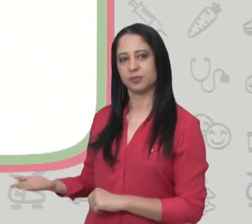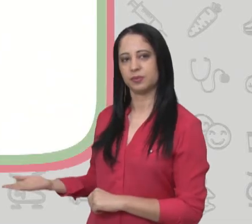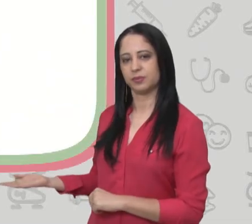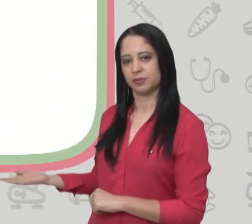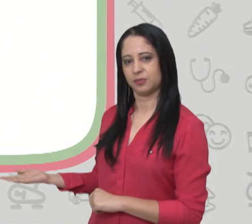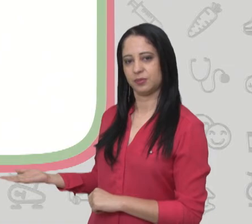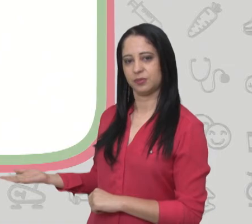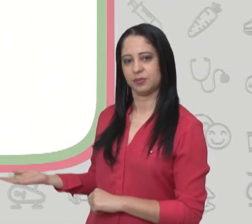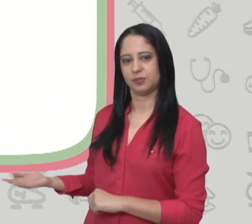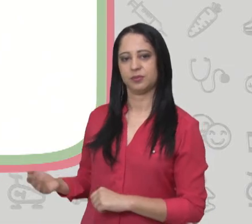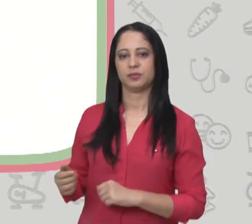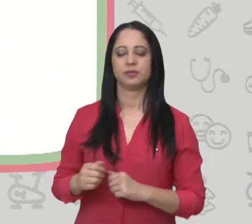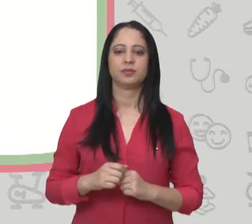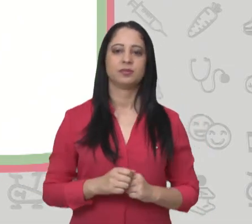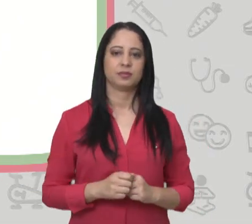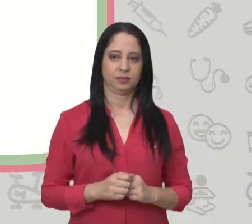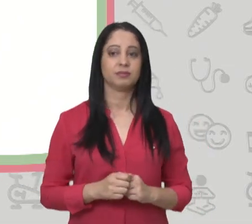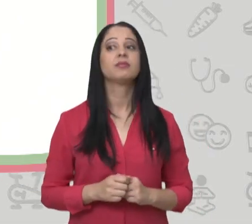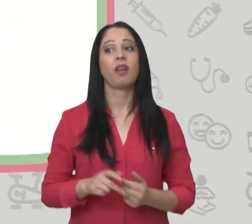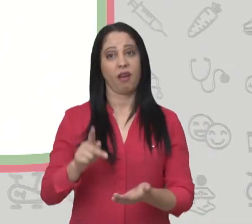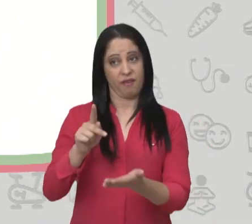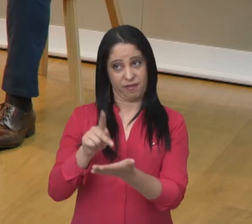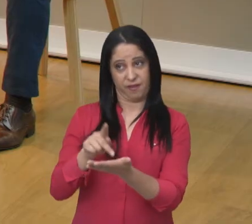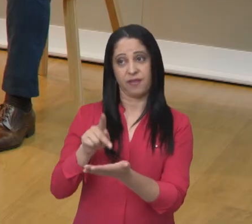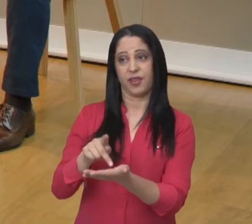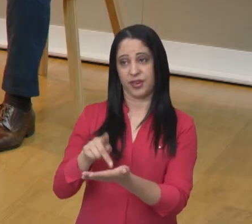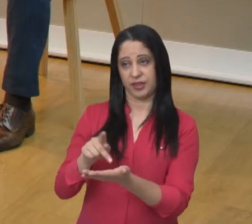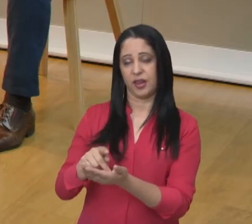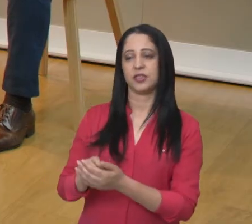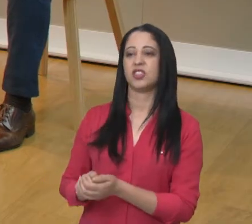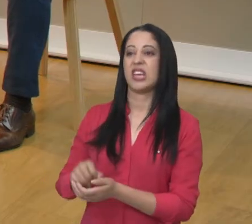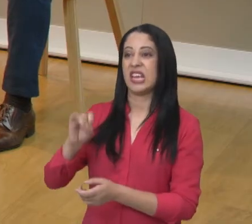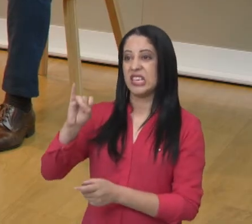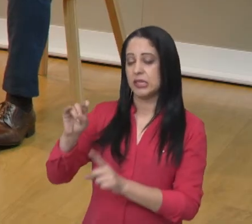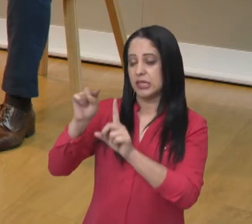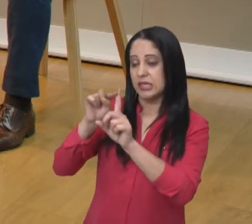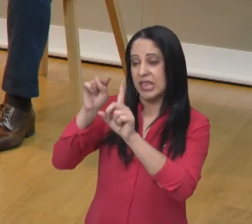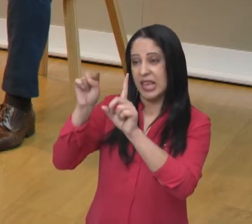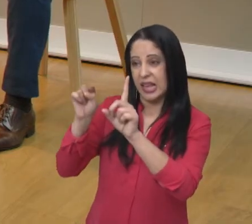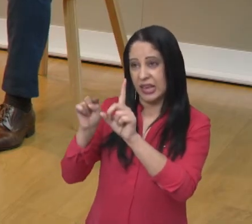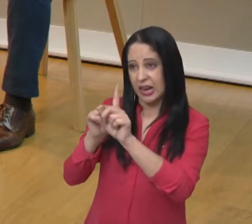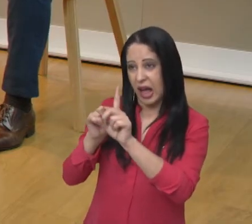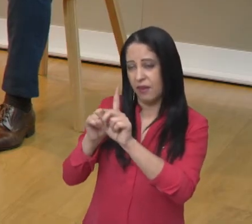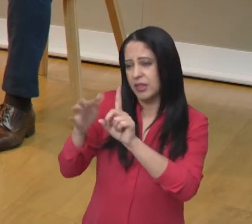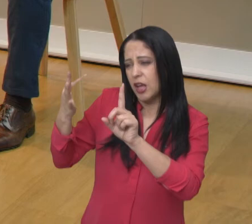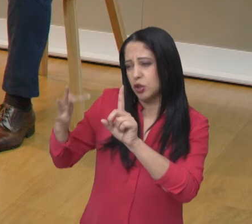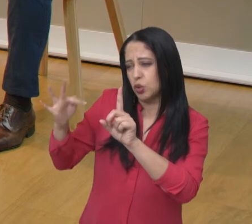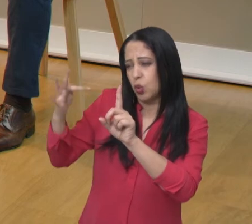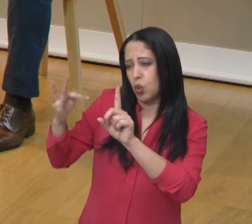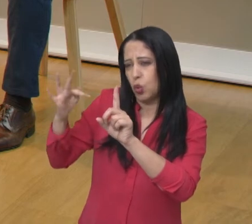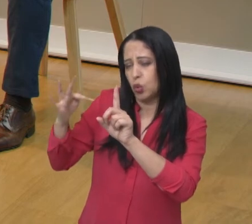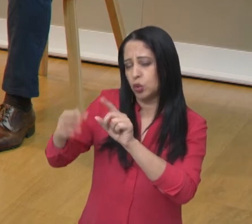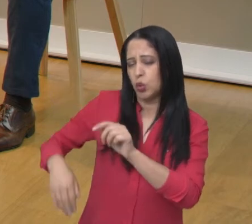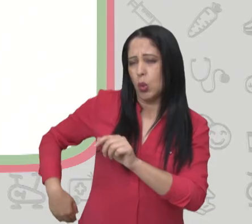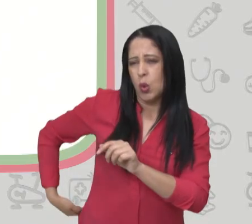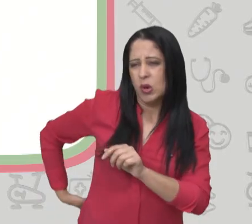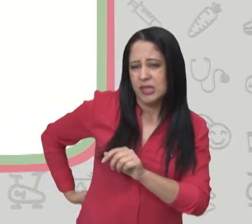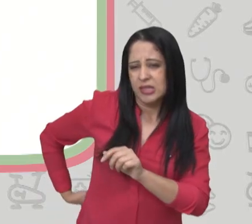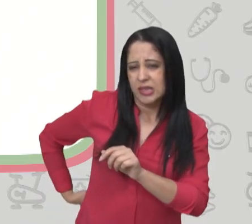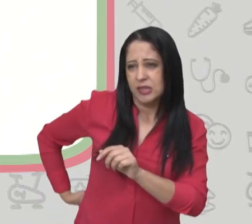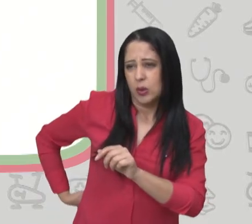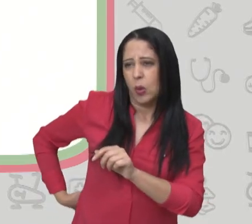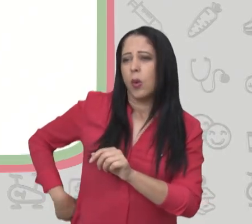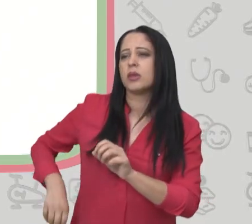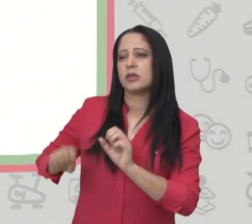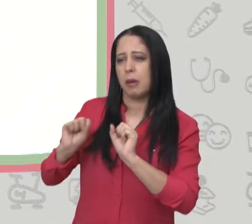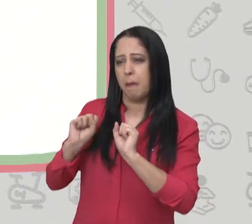durante a gravidez podem ser evitadas? Sim, sim. Verdade. É verdade. Elas podem ser evitadas com alguns hábitos simples.